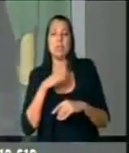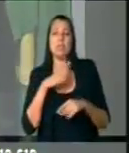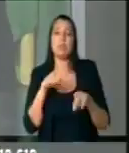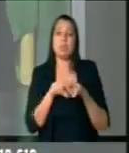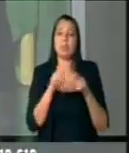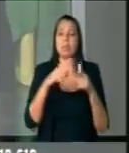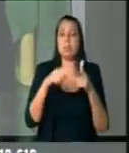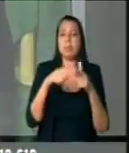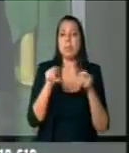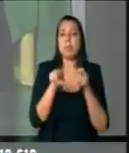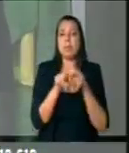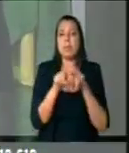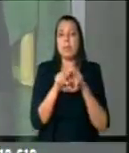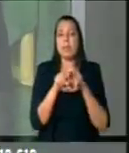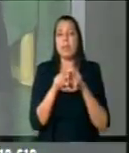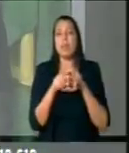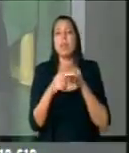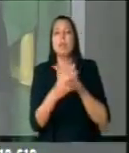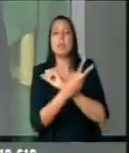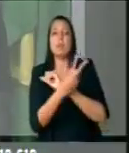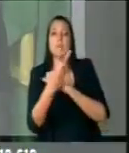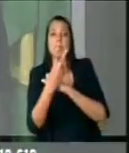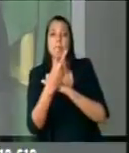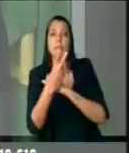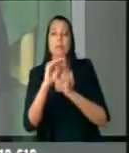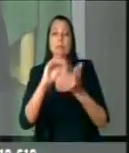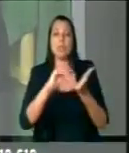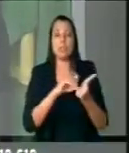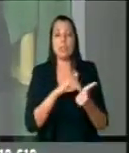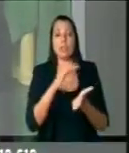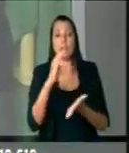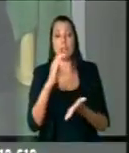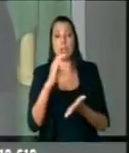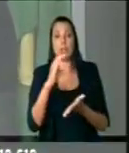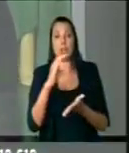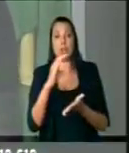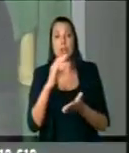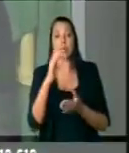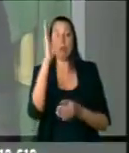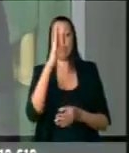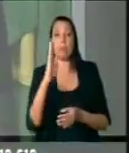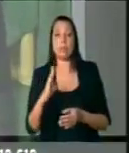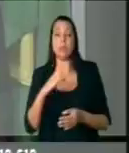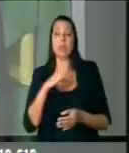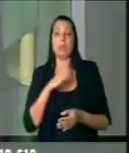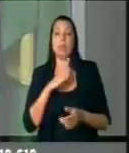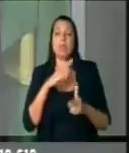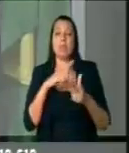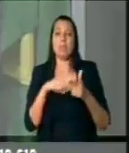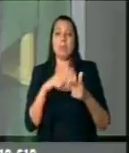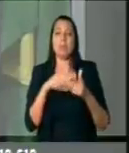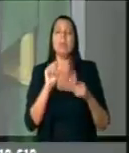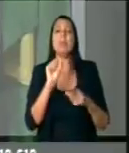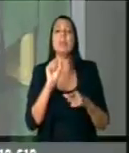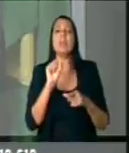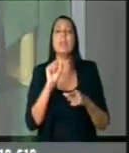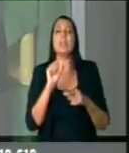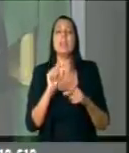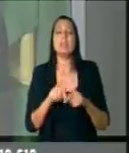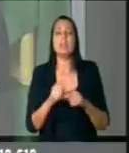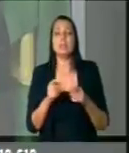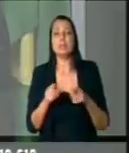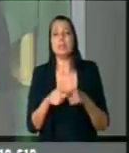também segundo o Serviço de Proteção de Crédito. O Brasil está mergulhado numa profunda crise